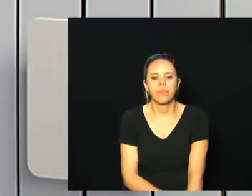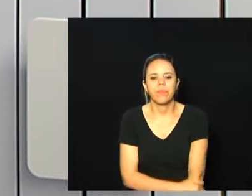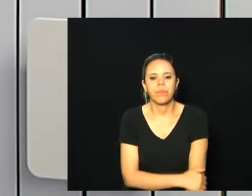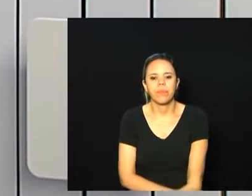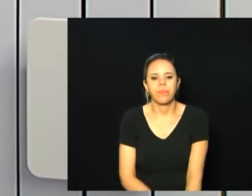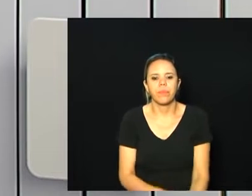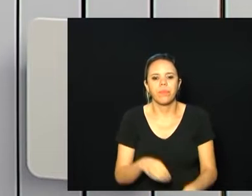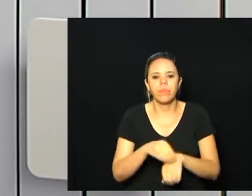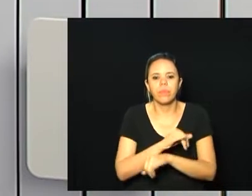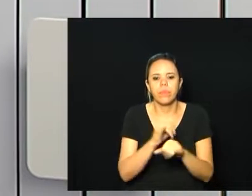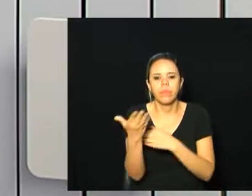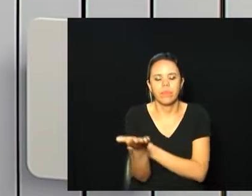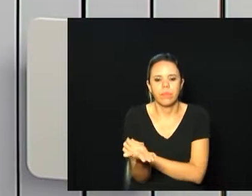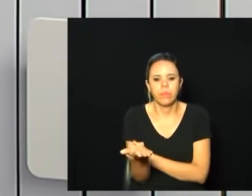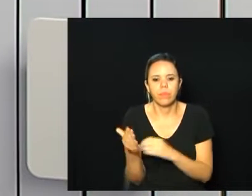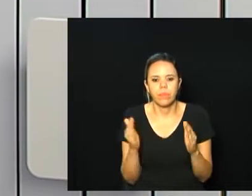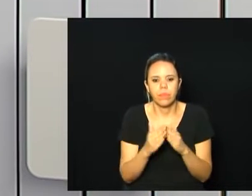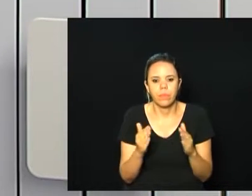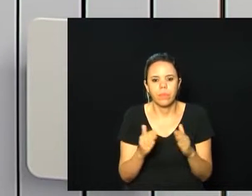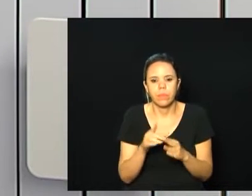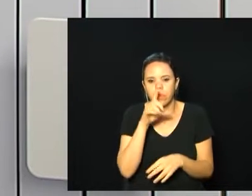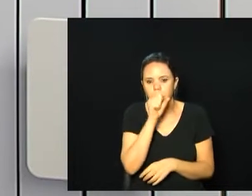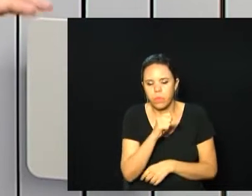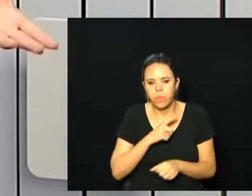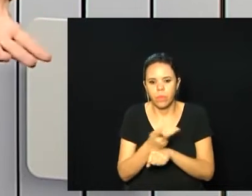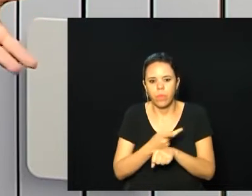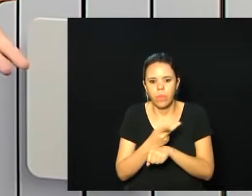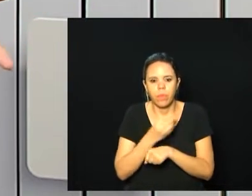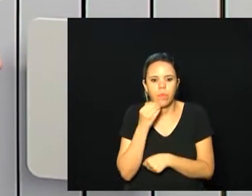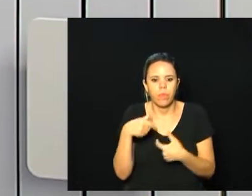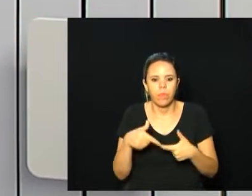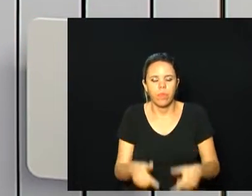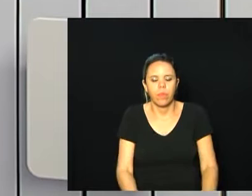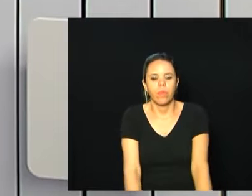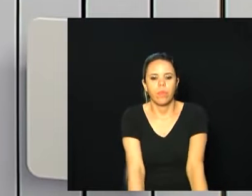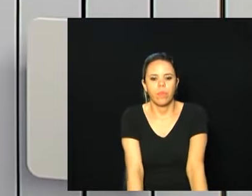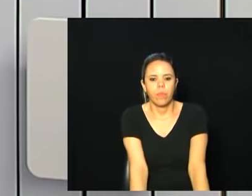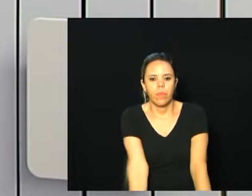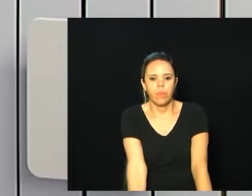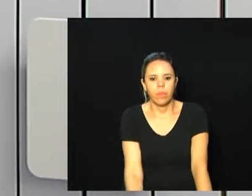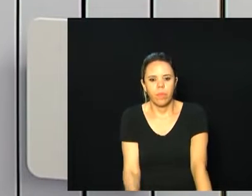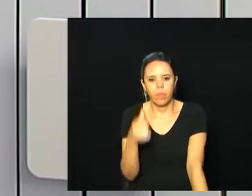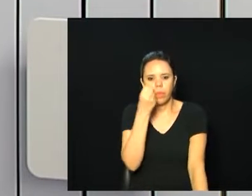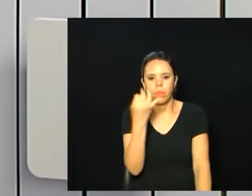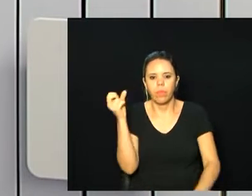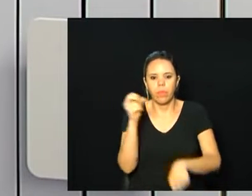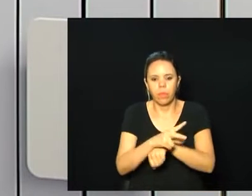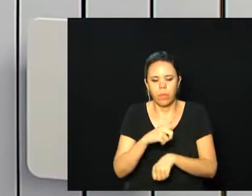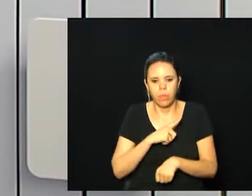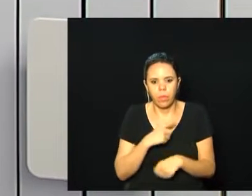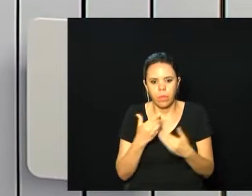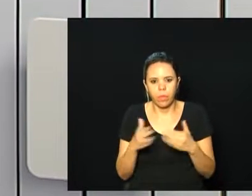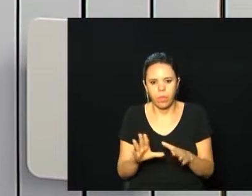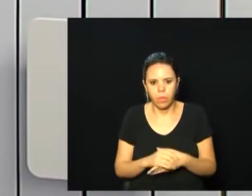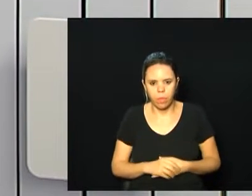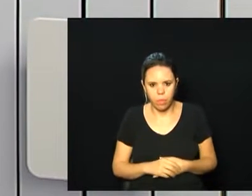O recado agora é para você que mora em Limeira e está aí buscando uma oportunidade de emprego. Veja quais são as vagas